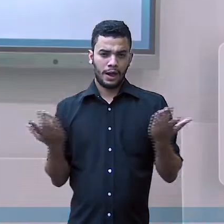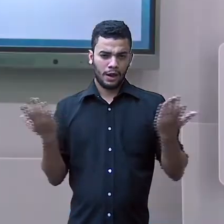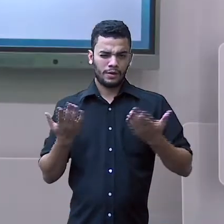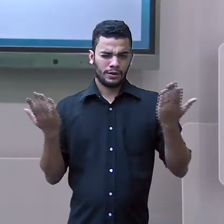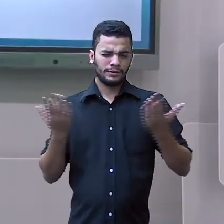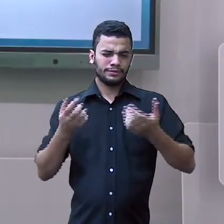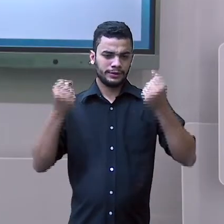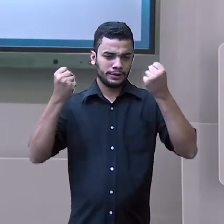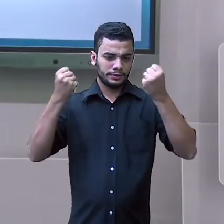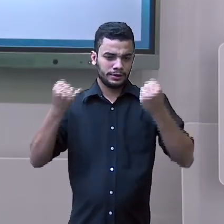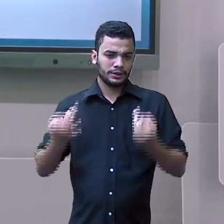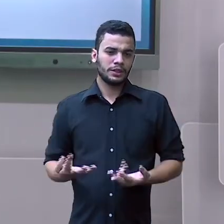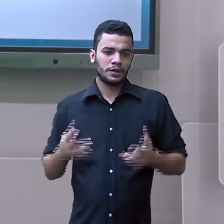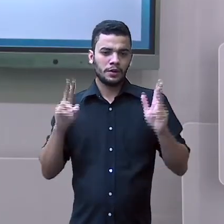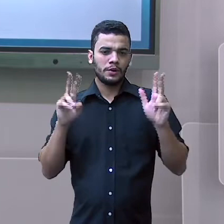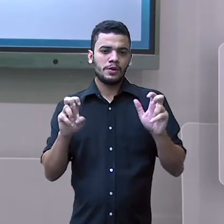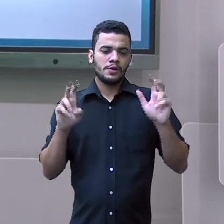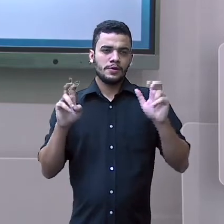um pouco mais